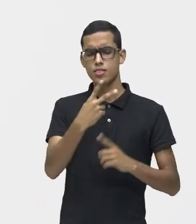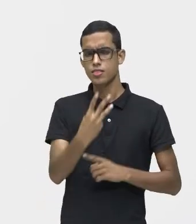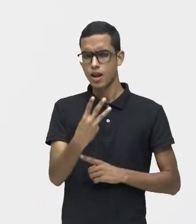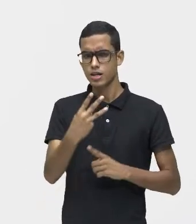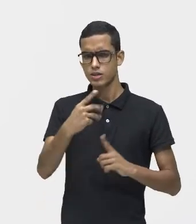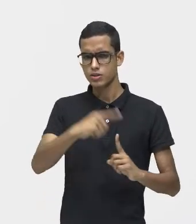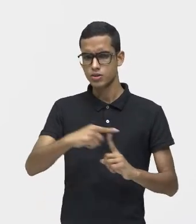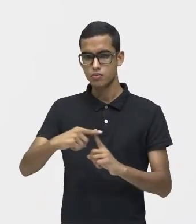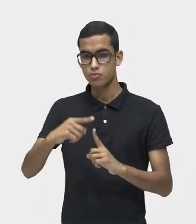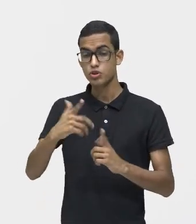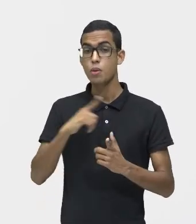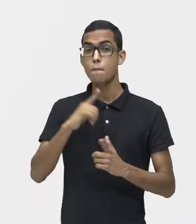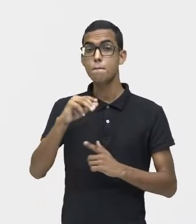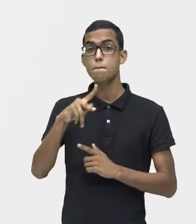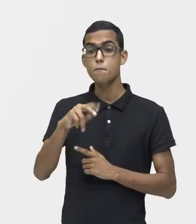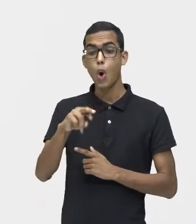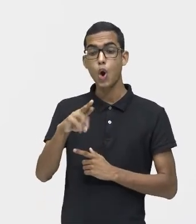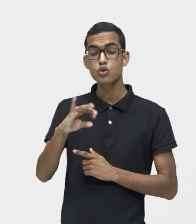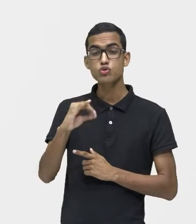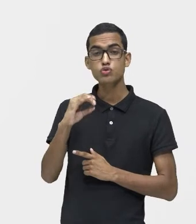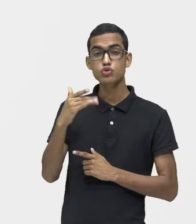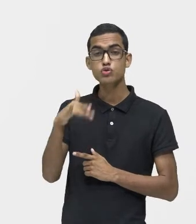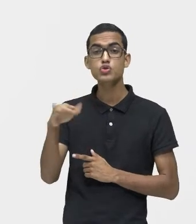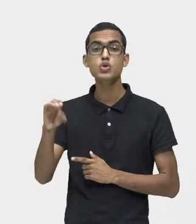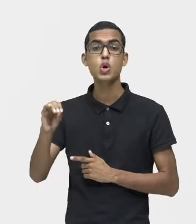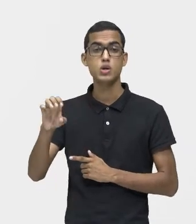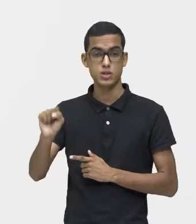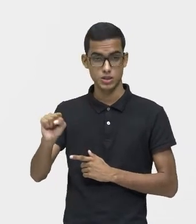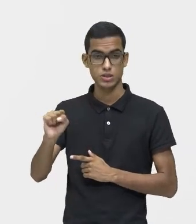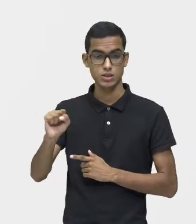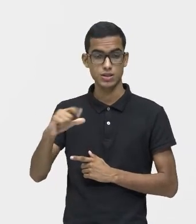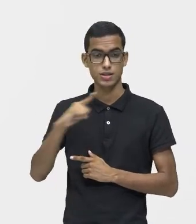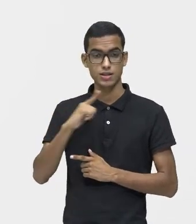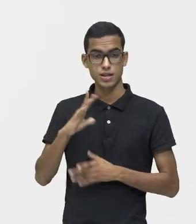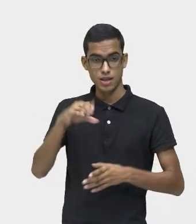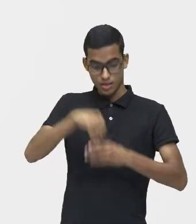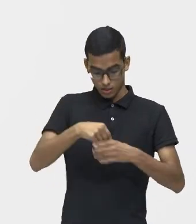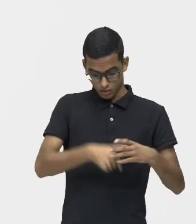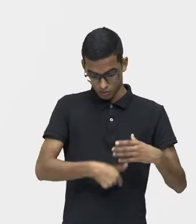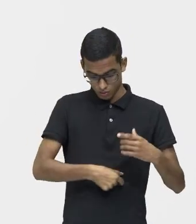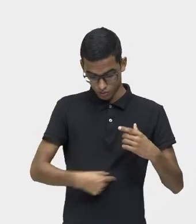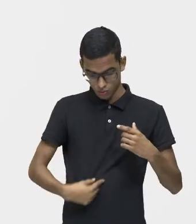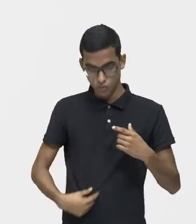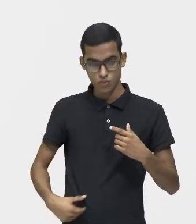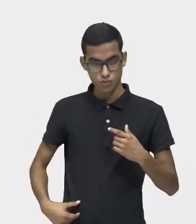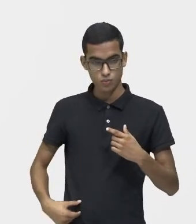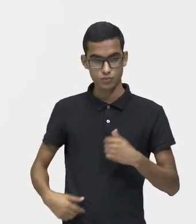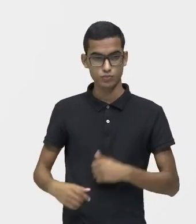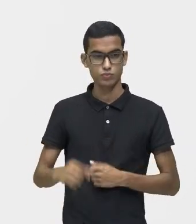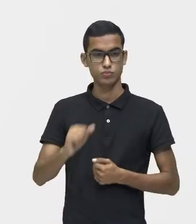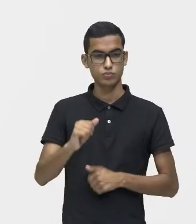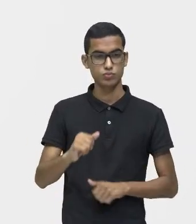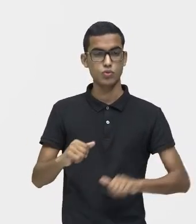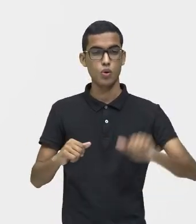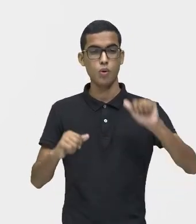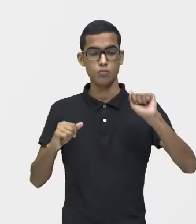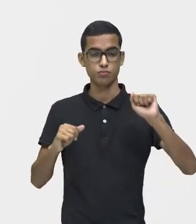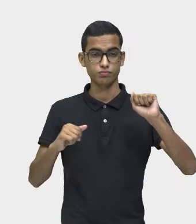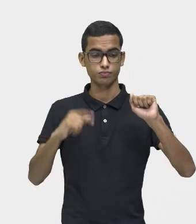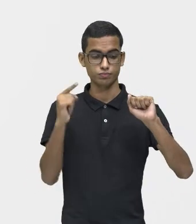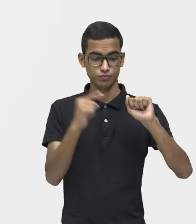só, a gente tem as nossas alternativas. Alternativa A, duodeno, jejuno e